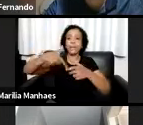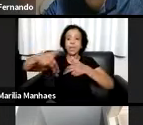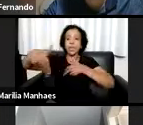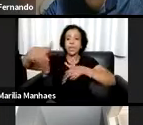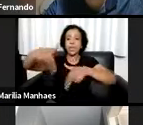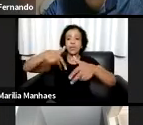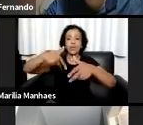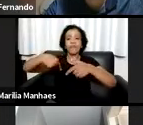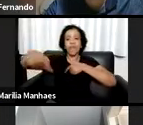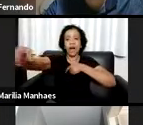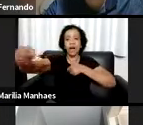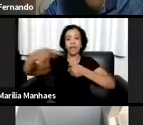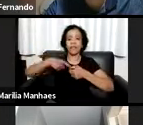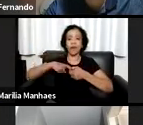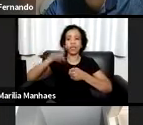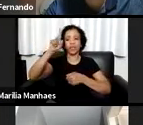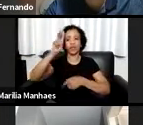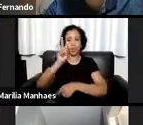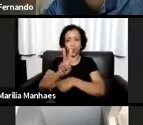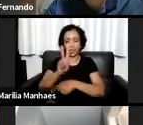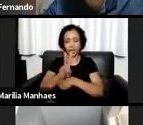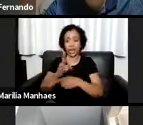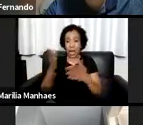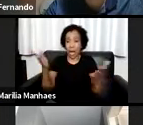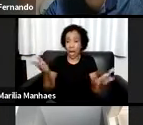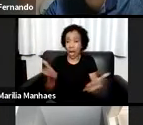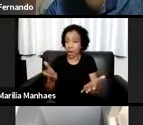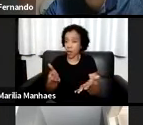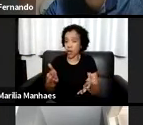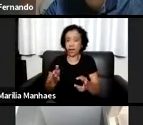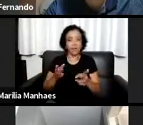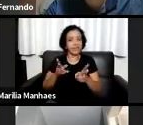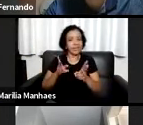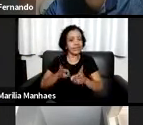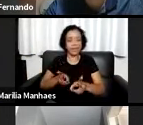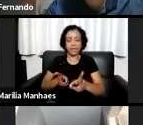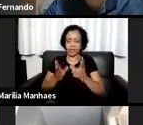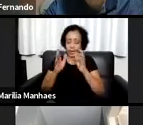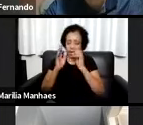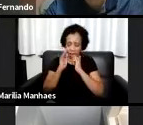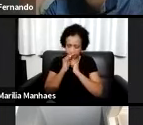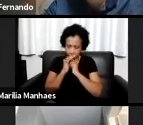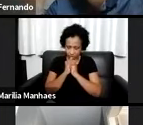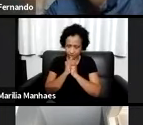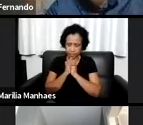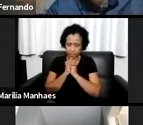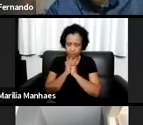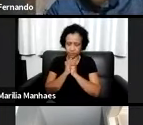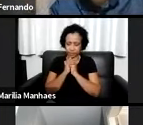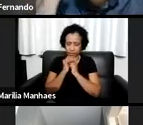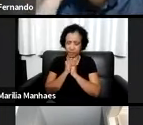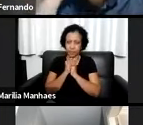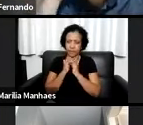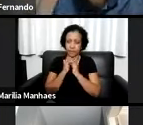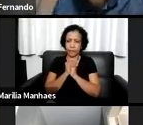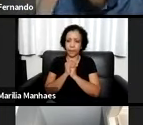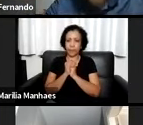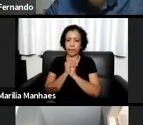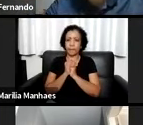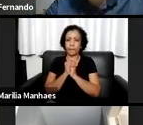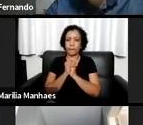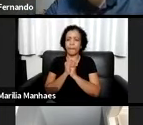entrada, desde agora e para sempre. Amém. Amém. Amém. Um Amém.